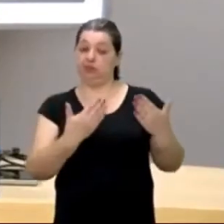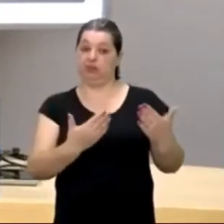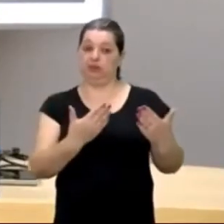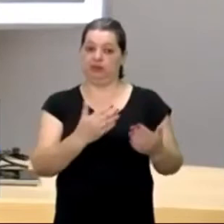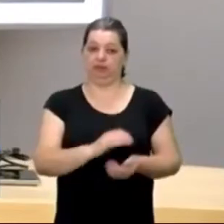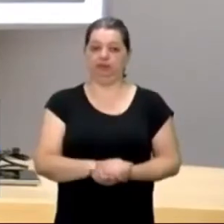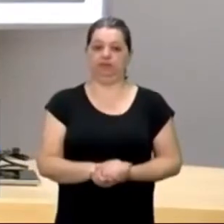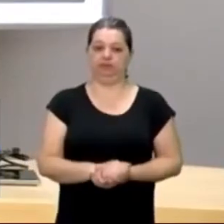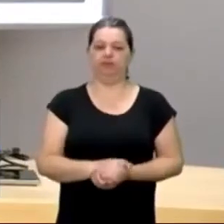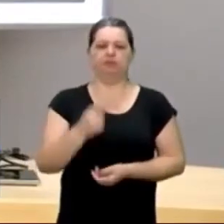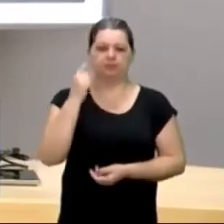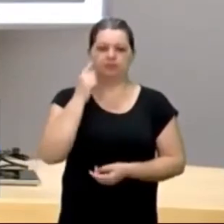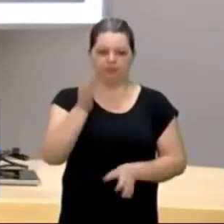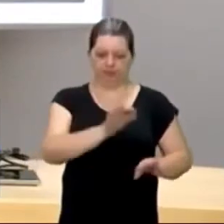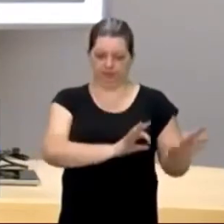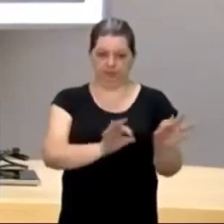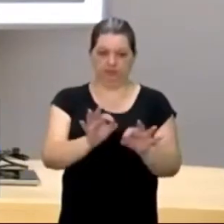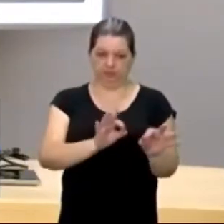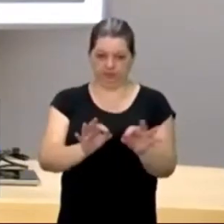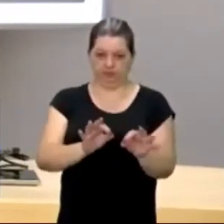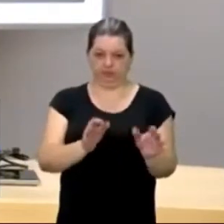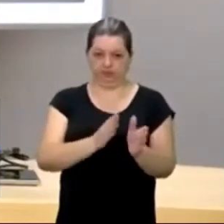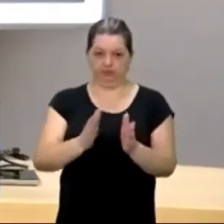poder organizar, a gente direitinho, vamos ver o que está na tela,